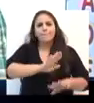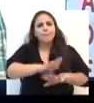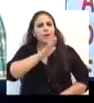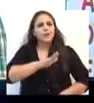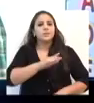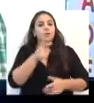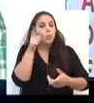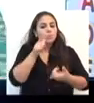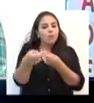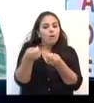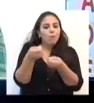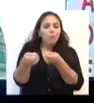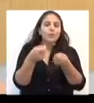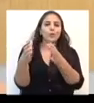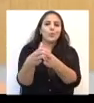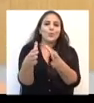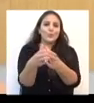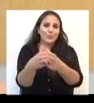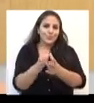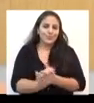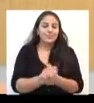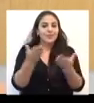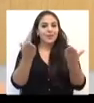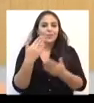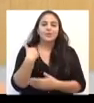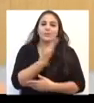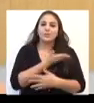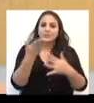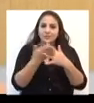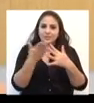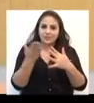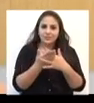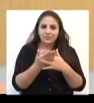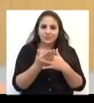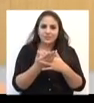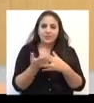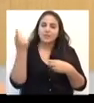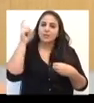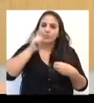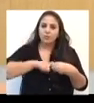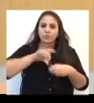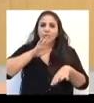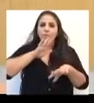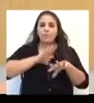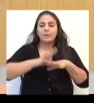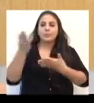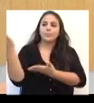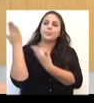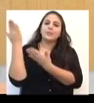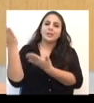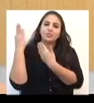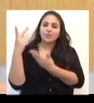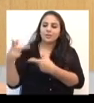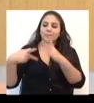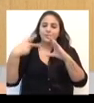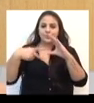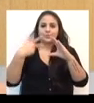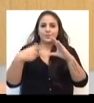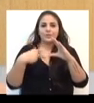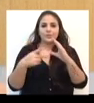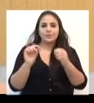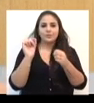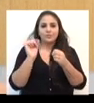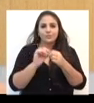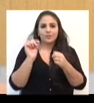consegue controlar melhor a turma. E agora nós vamos para o intervalo e retornamos com a homenagem que a Câmara de